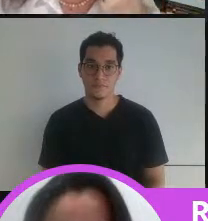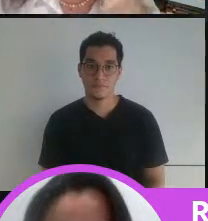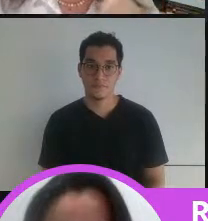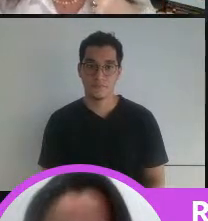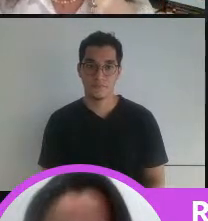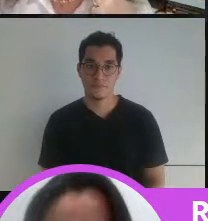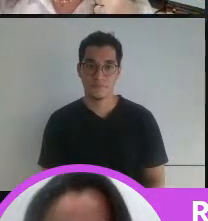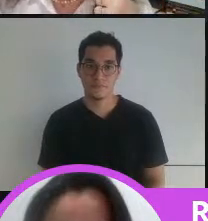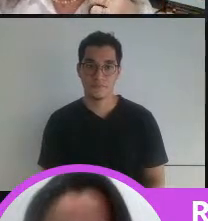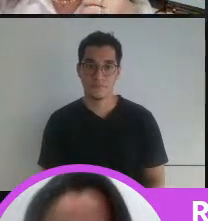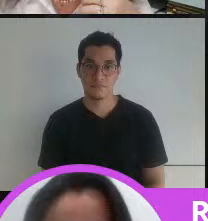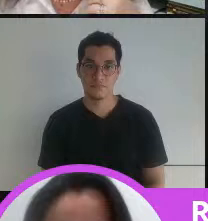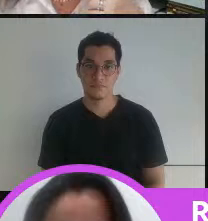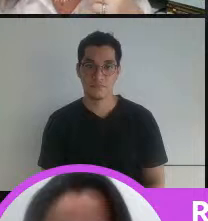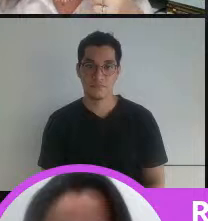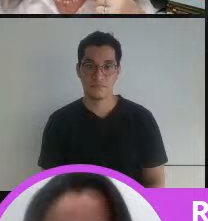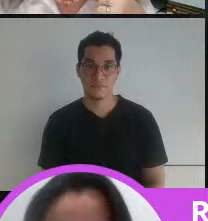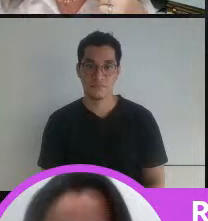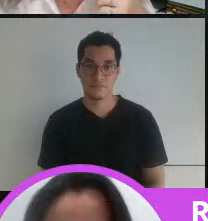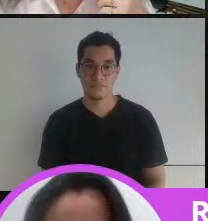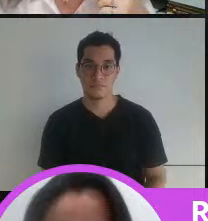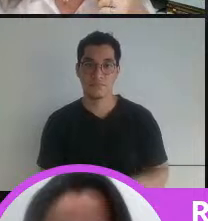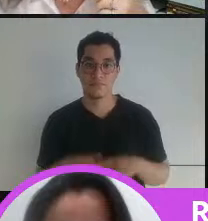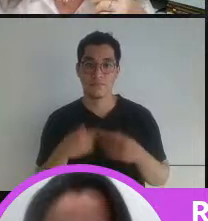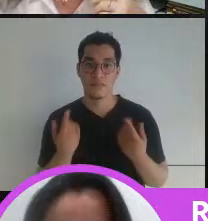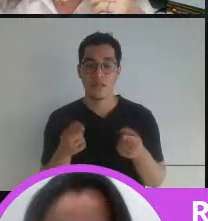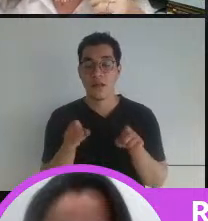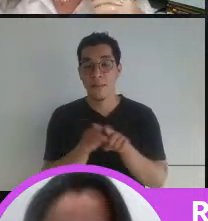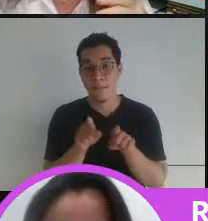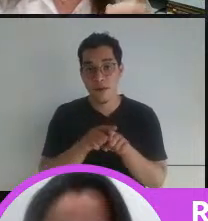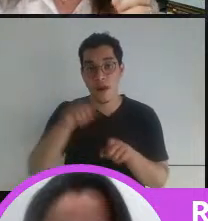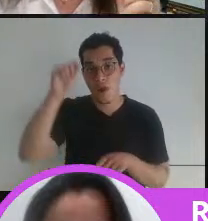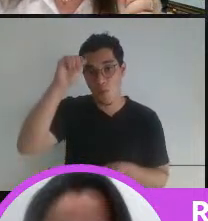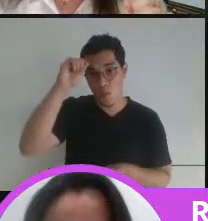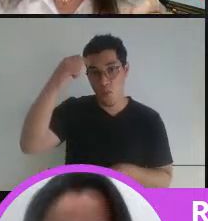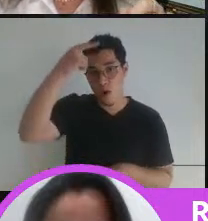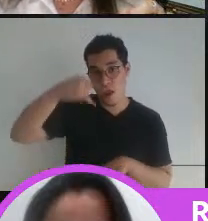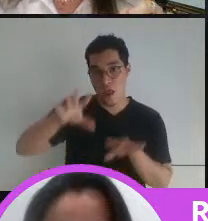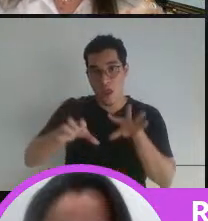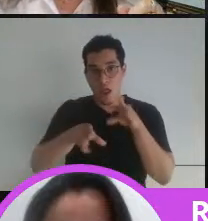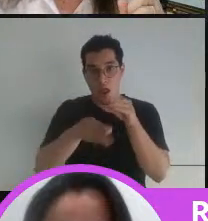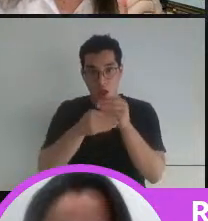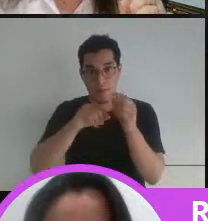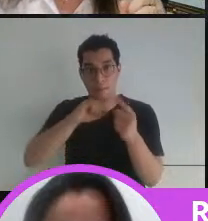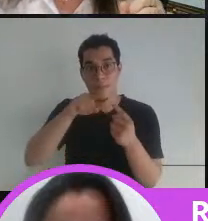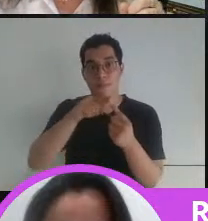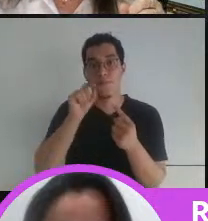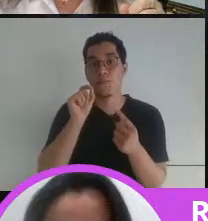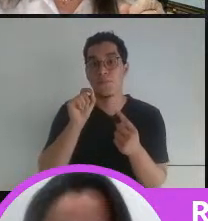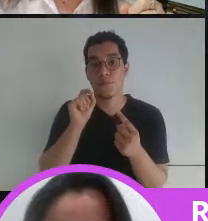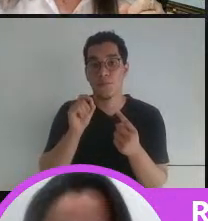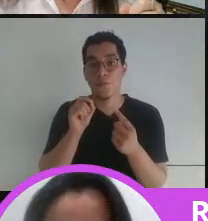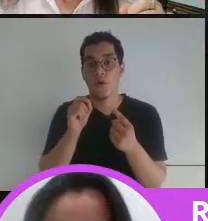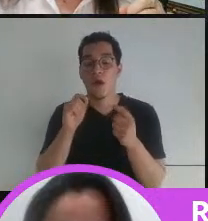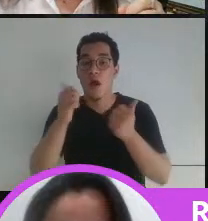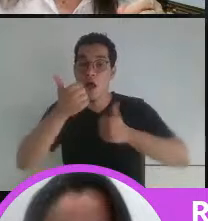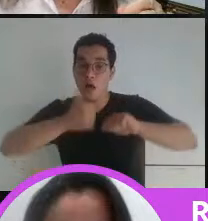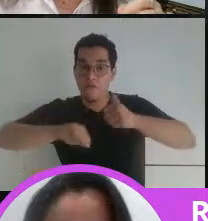Cabral, 2020, entre outros autores que pude cumprir meu objetivo, analisar o ponto de